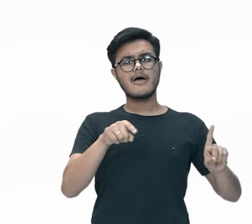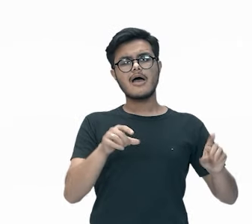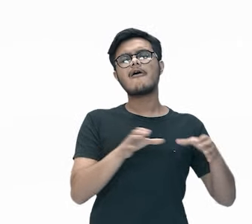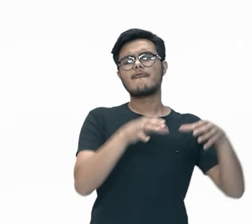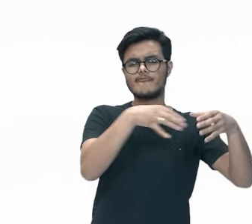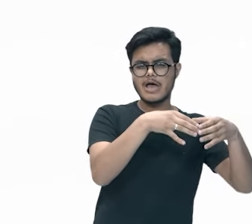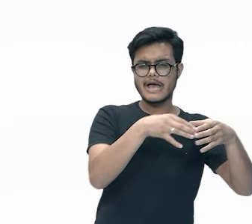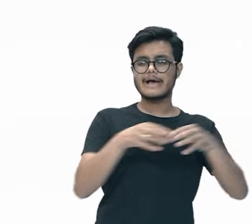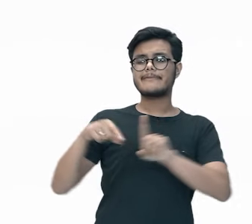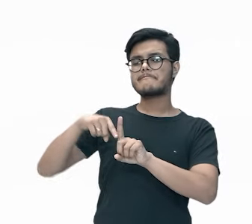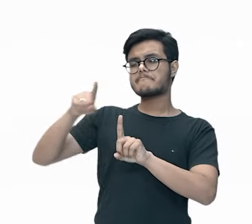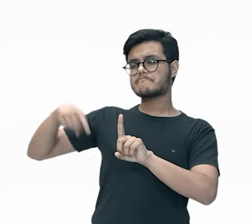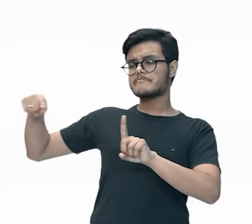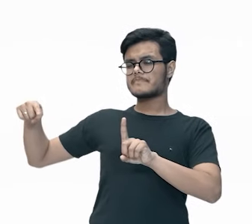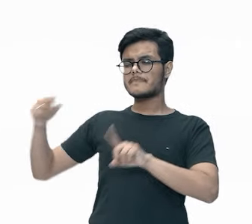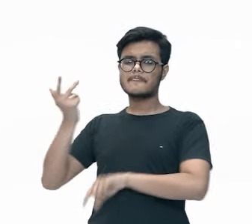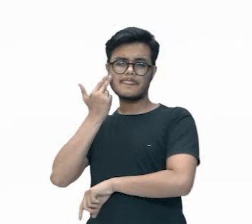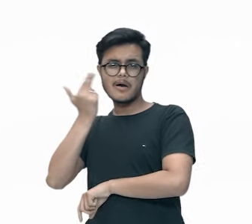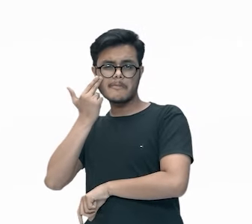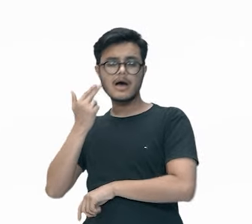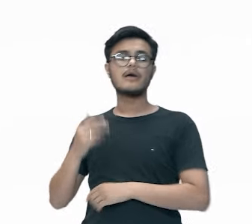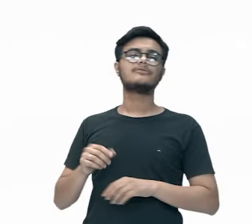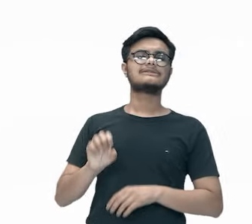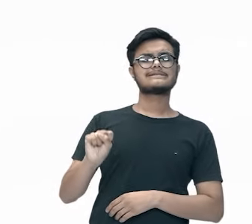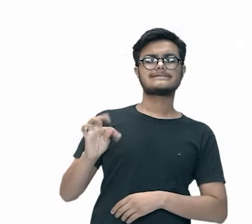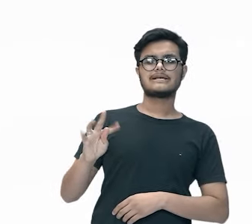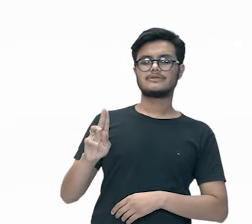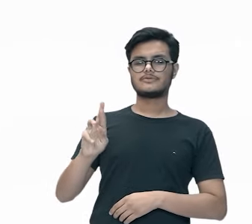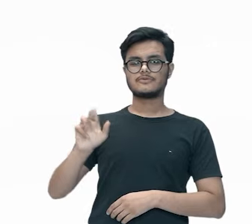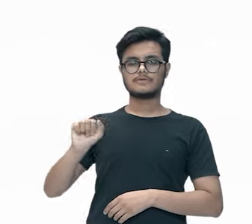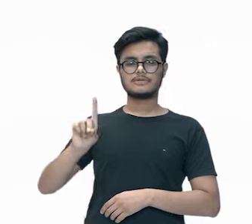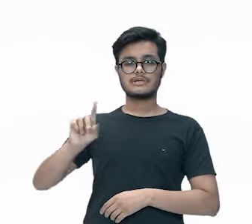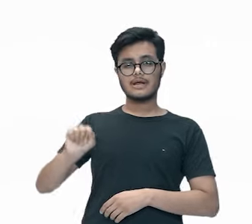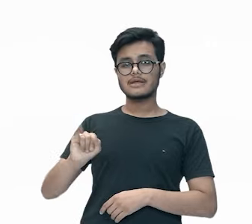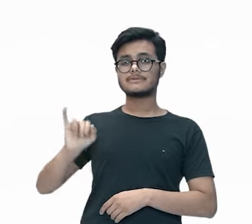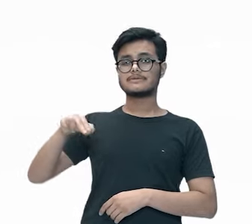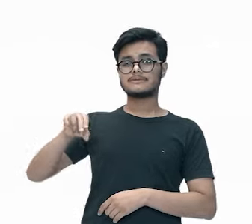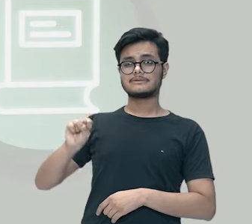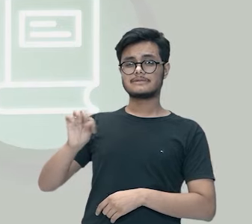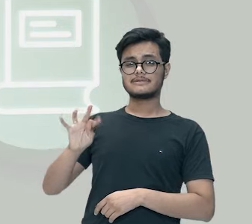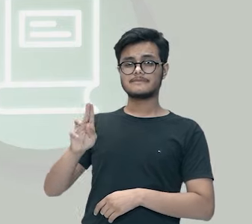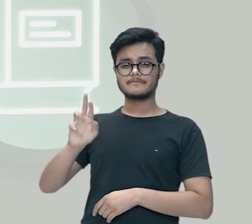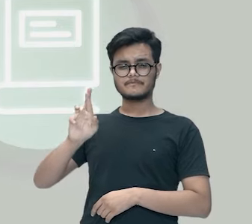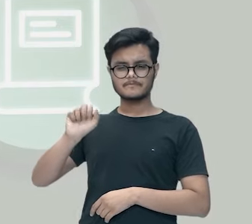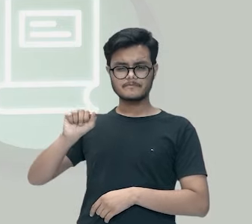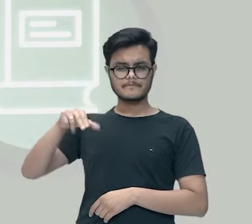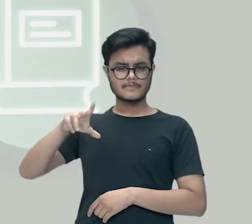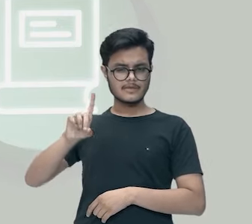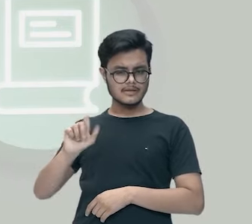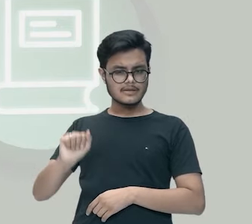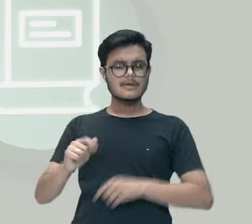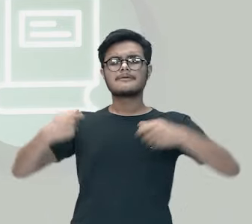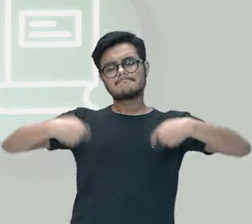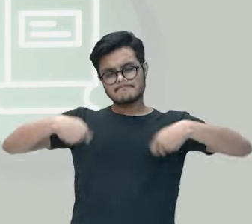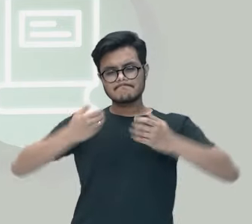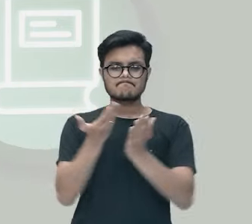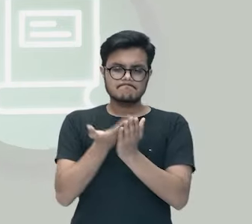cadeia ramificada, normal, saturada, insaturada vai ser importantíssimo. Então, esses conceitos a gente precisa lembrar,